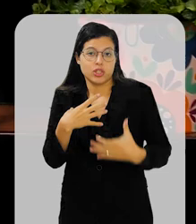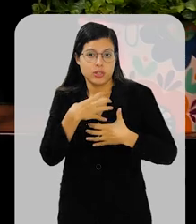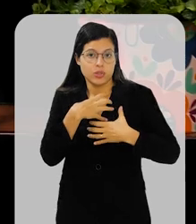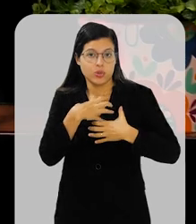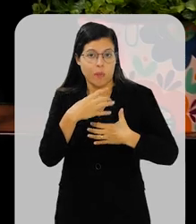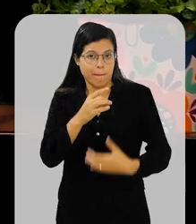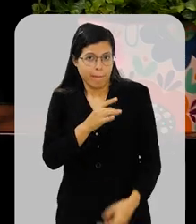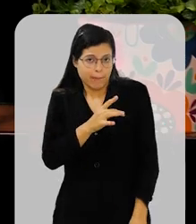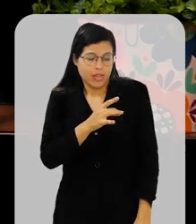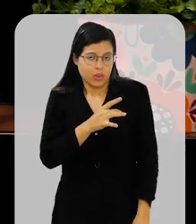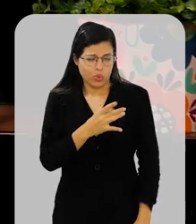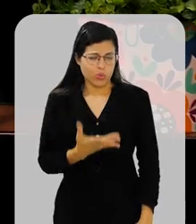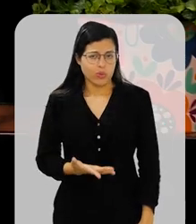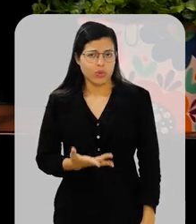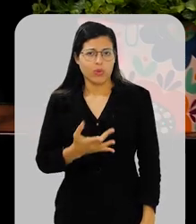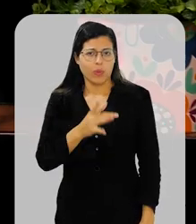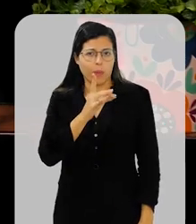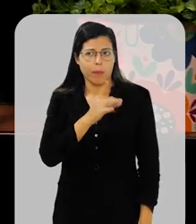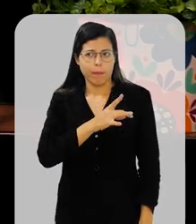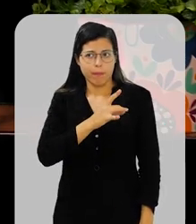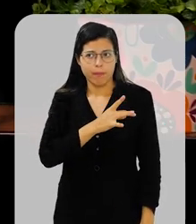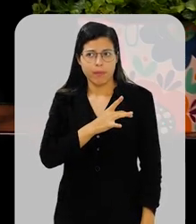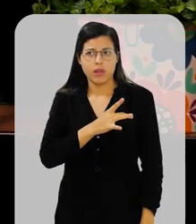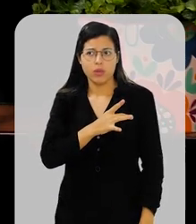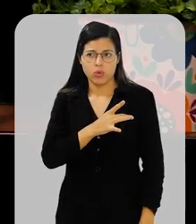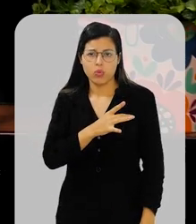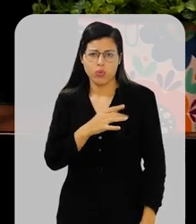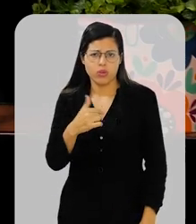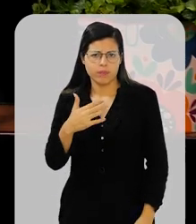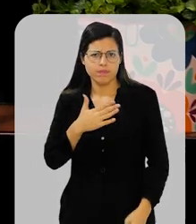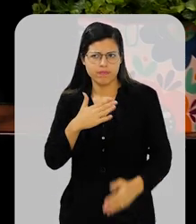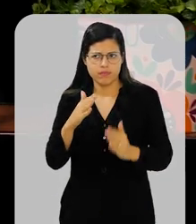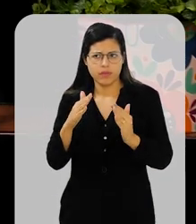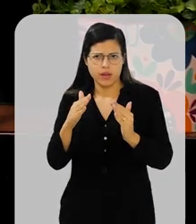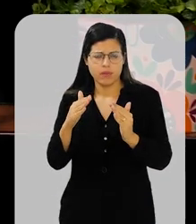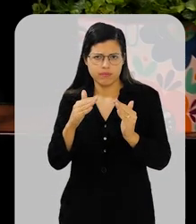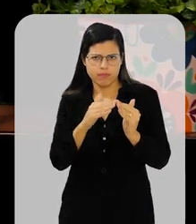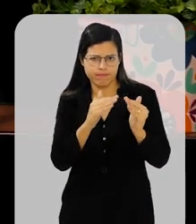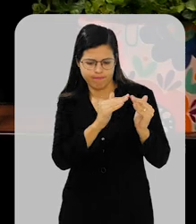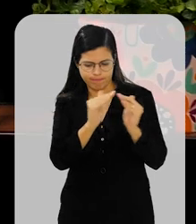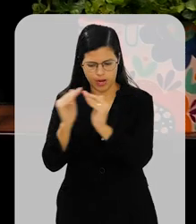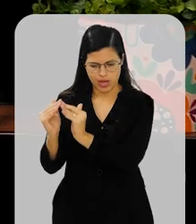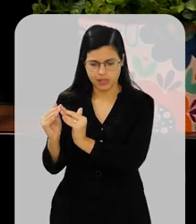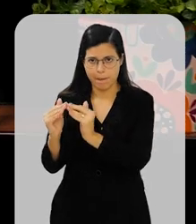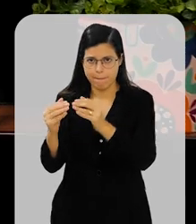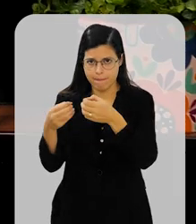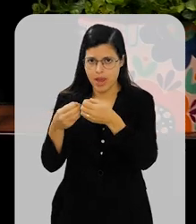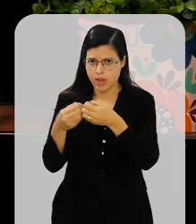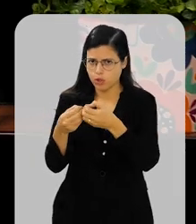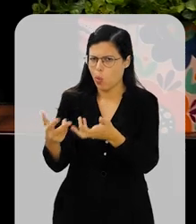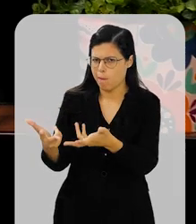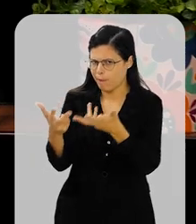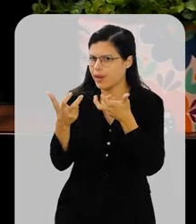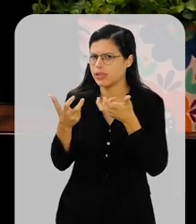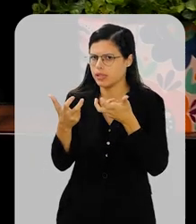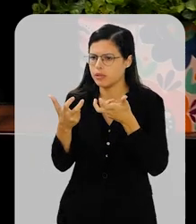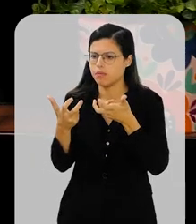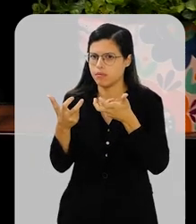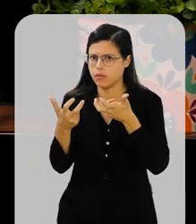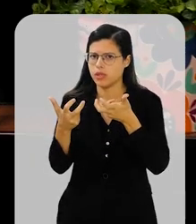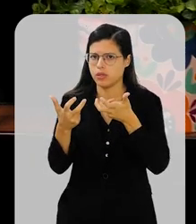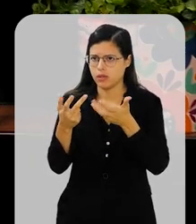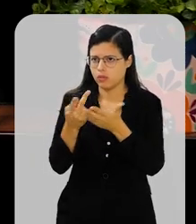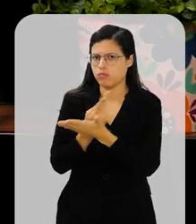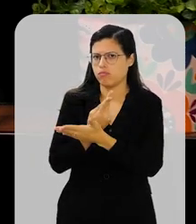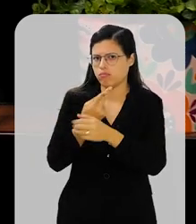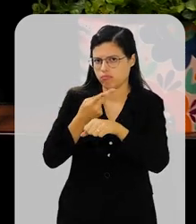com medo, né? O medo dele, inclusive no meu condomínio, eu detectei um desse caso, né? E